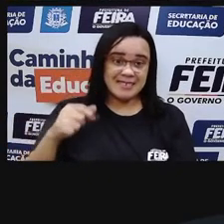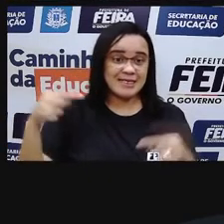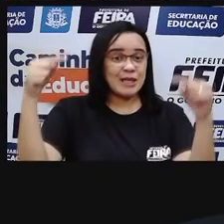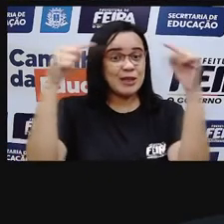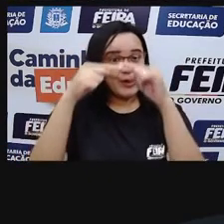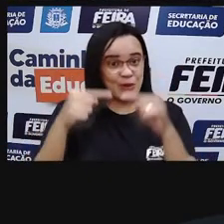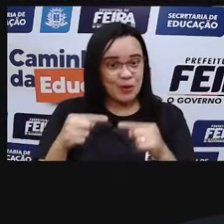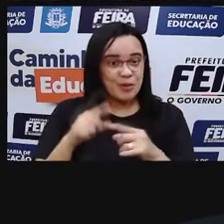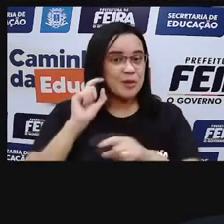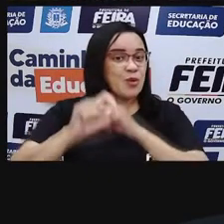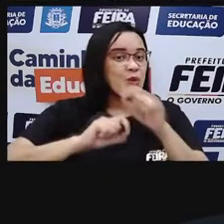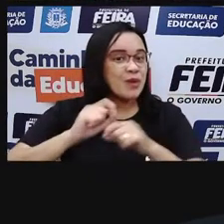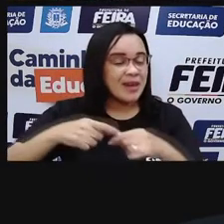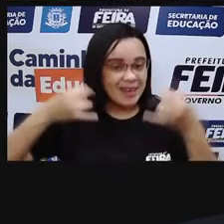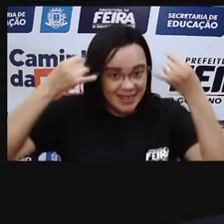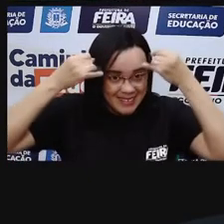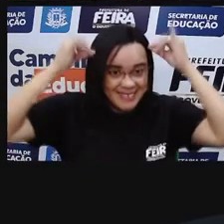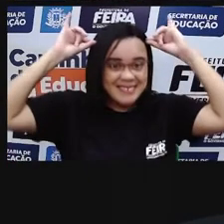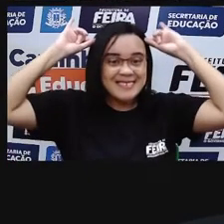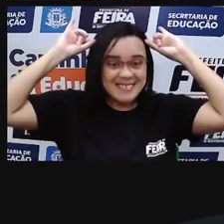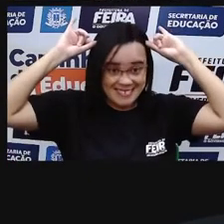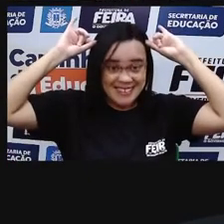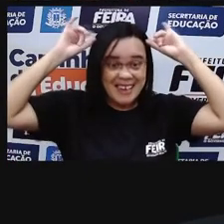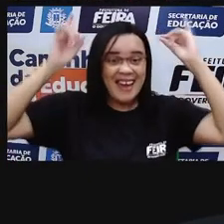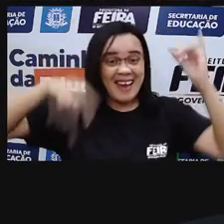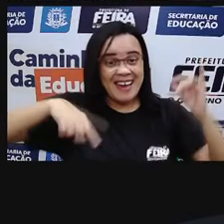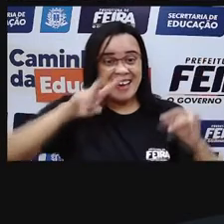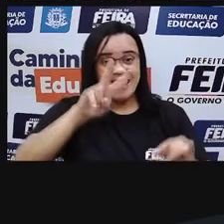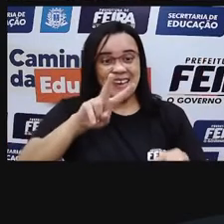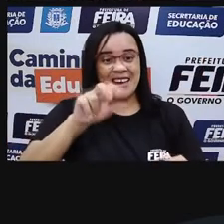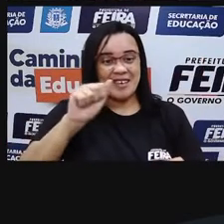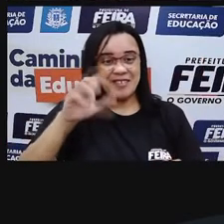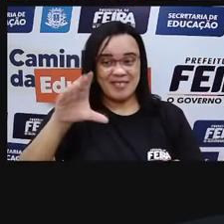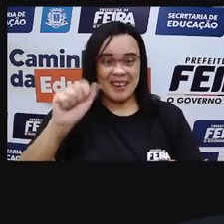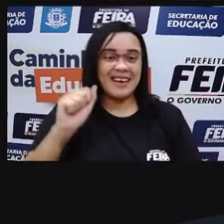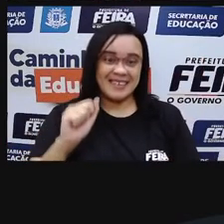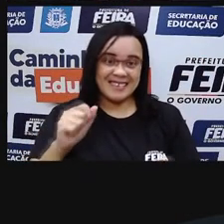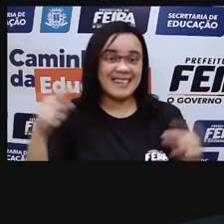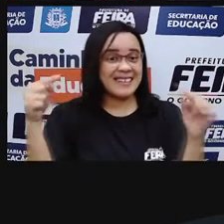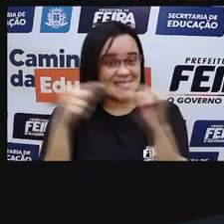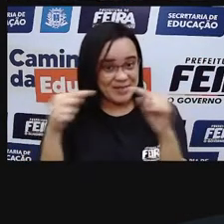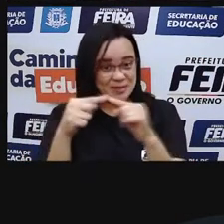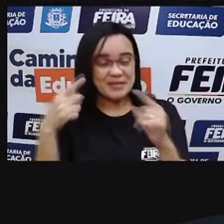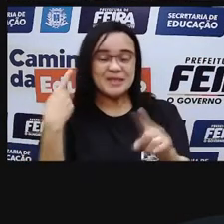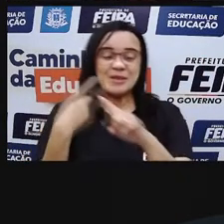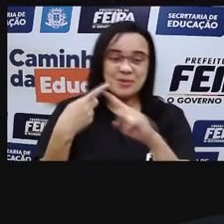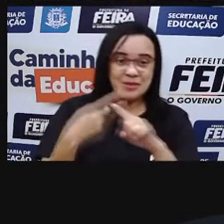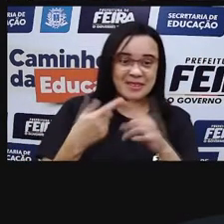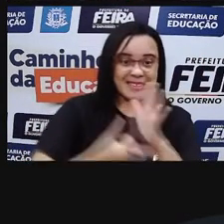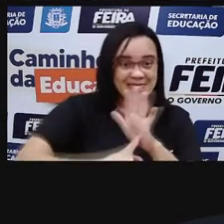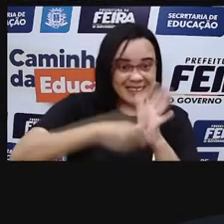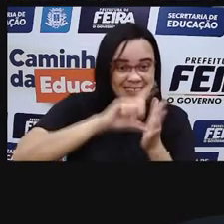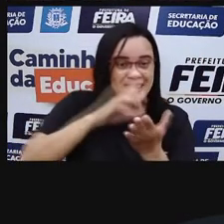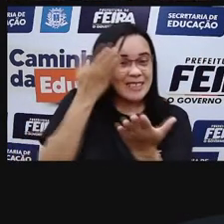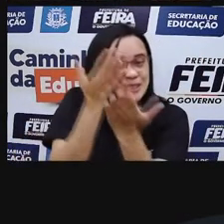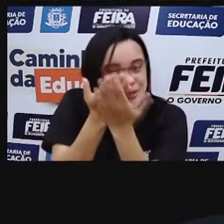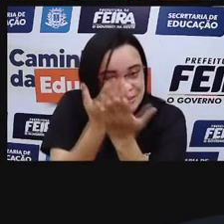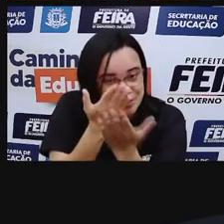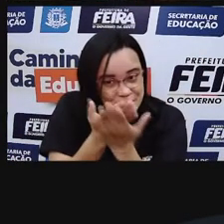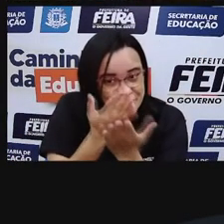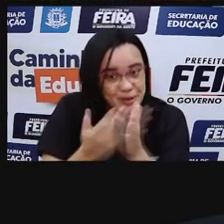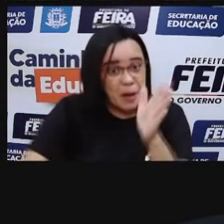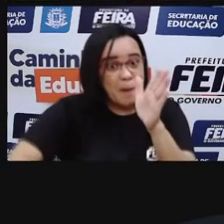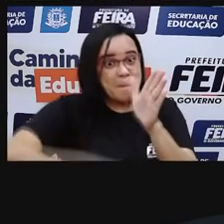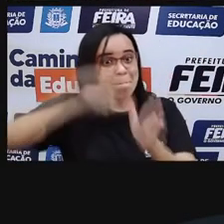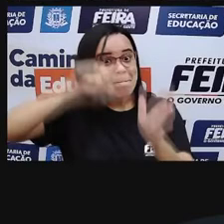vocês já sabem por que agora, porque foi graças ao estudo dessa varíola, né, nas vacas, que nós